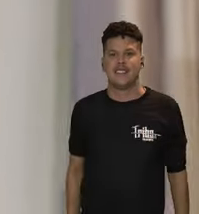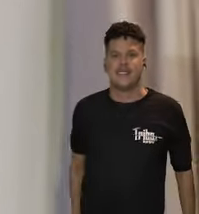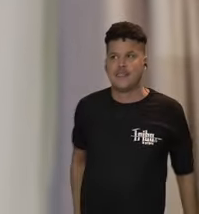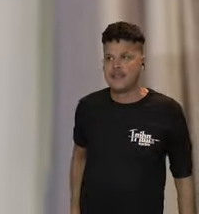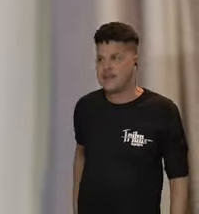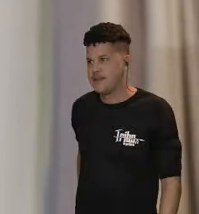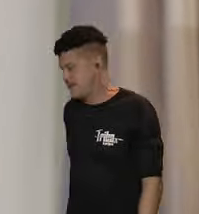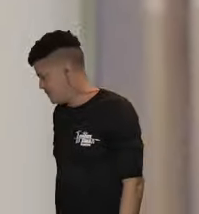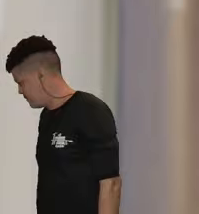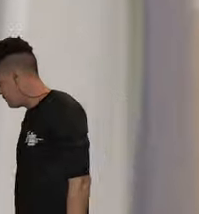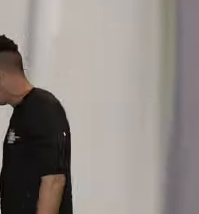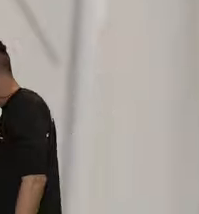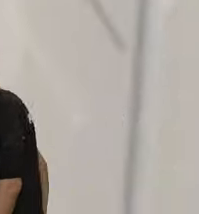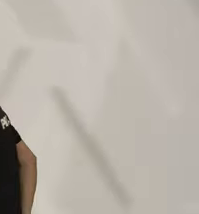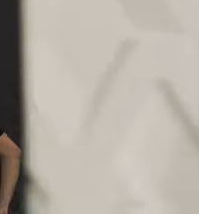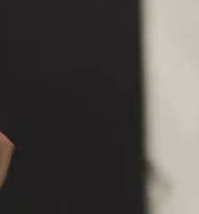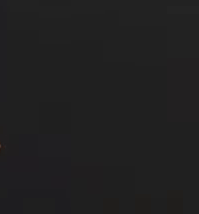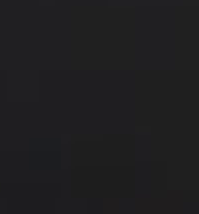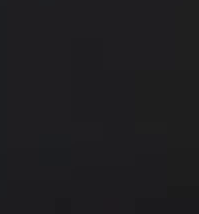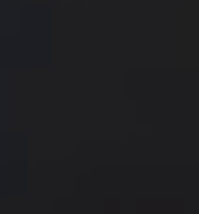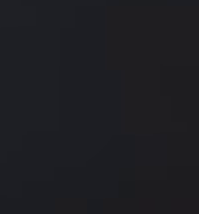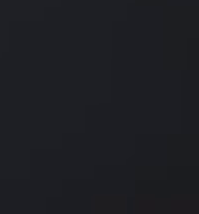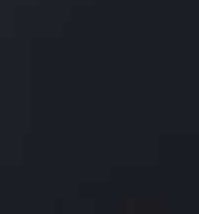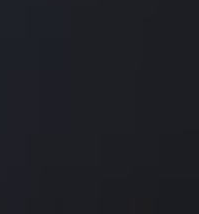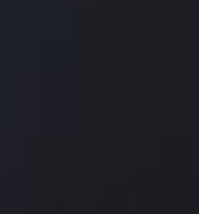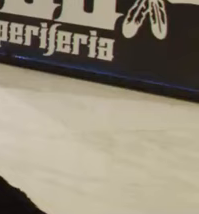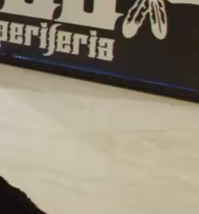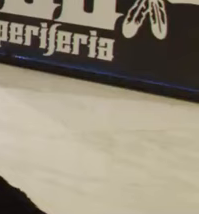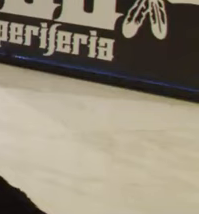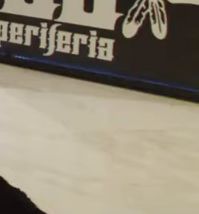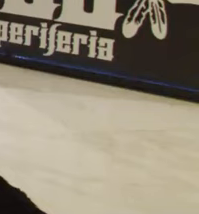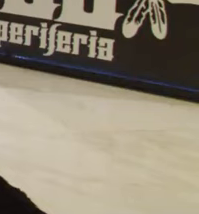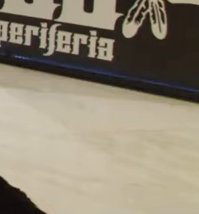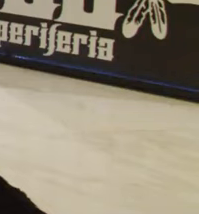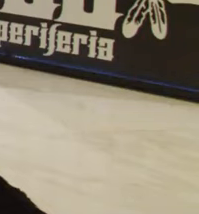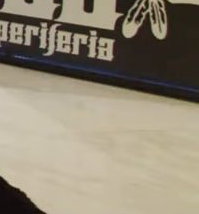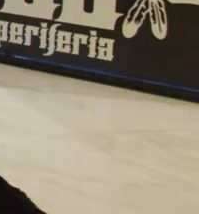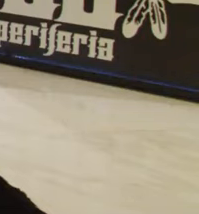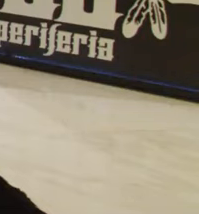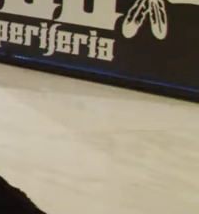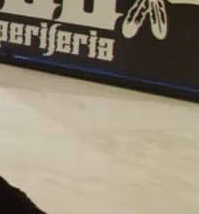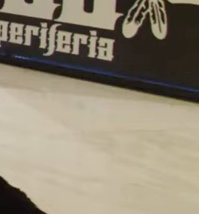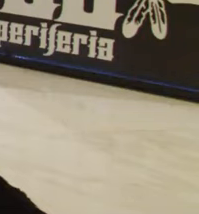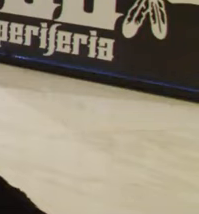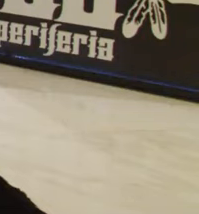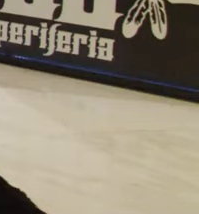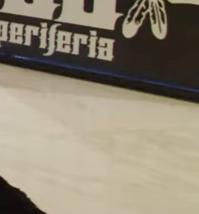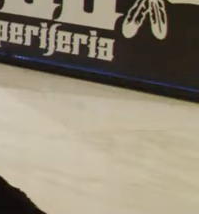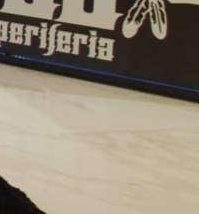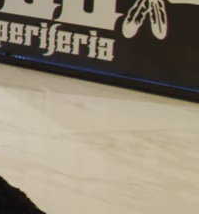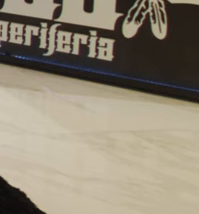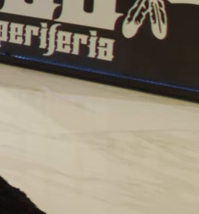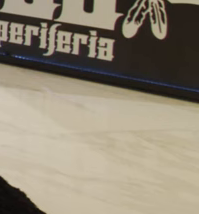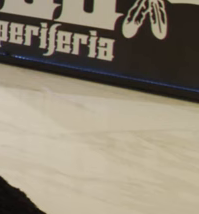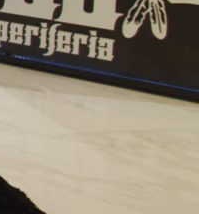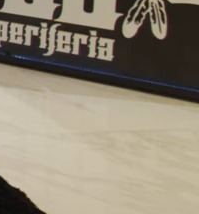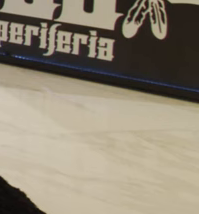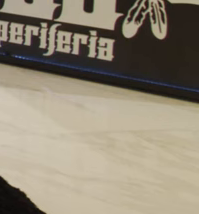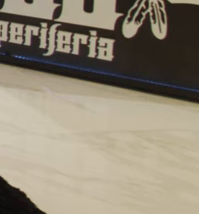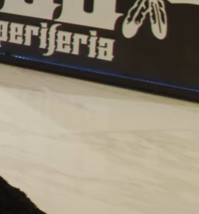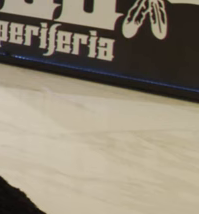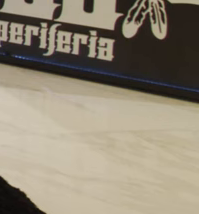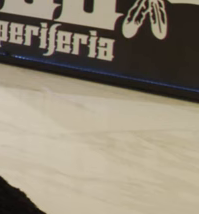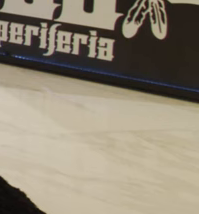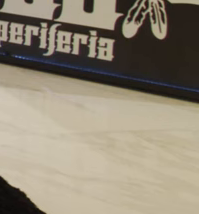mano. E essa foi a música que marcou demais, você é mano, louco. Tô muito feliz aqui. Muito feliz nessa noite, velho. É uma realização pro